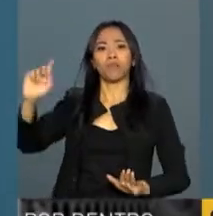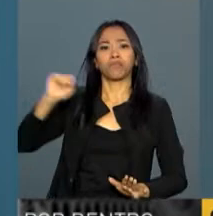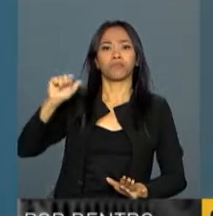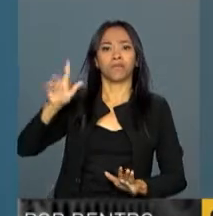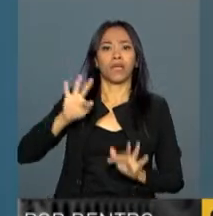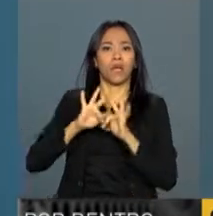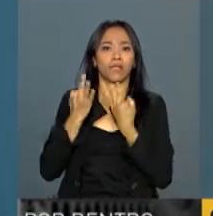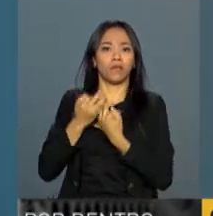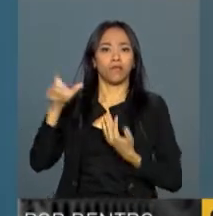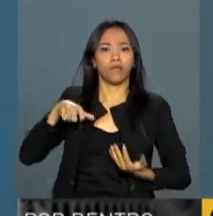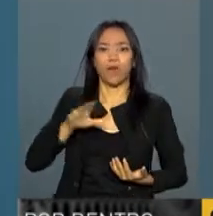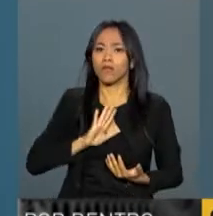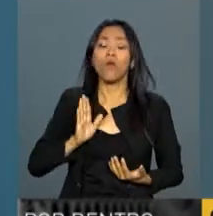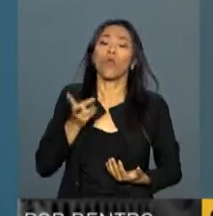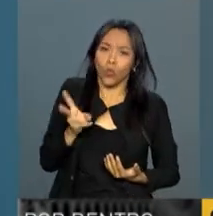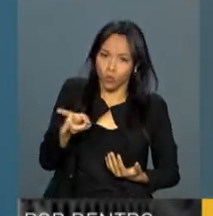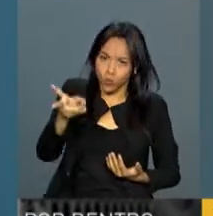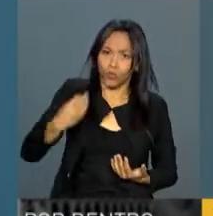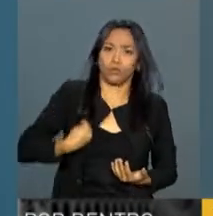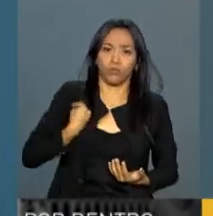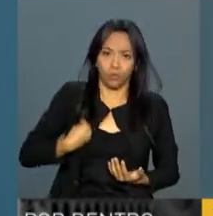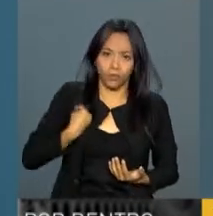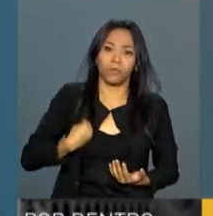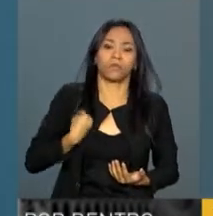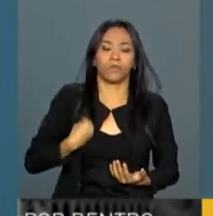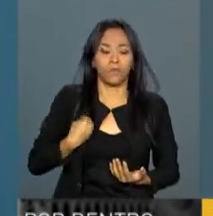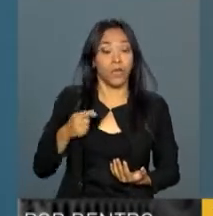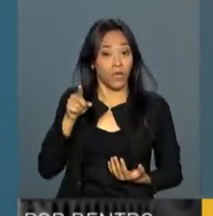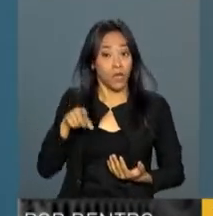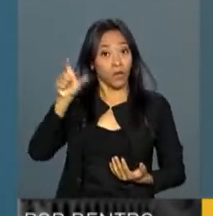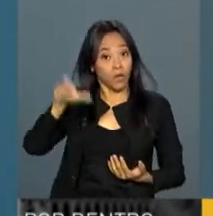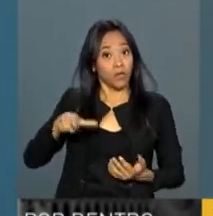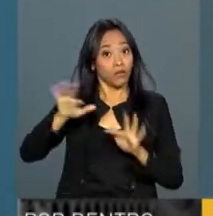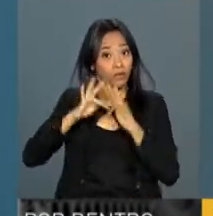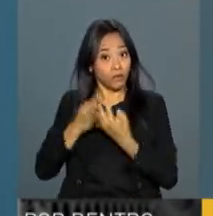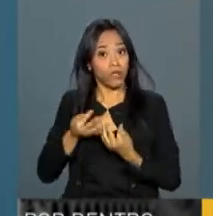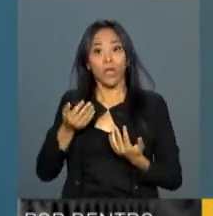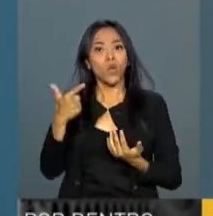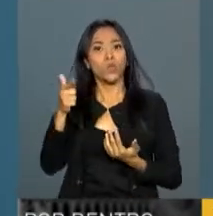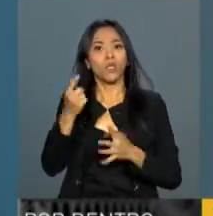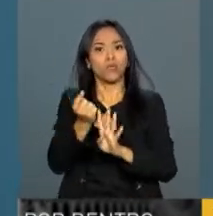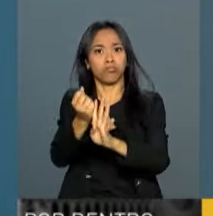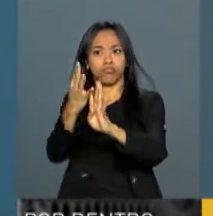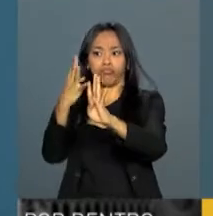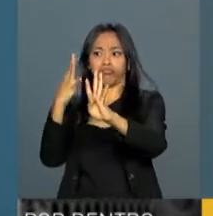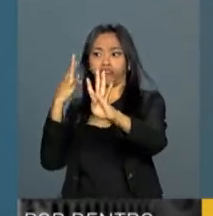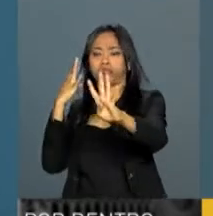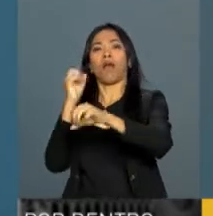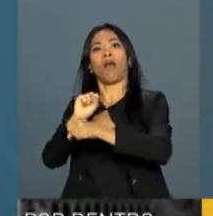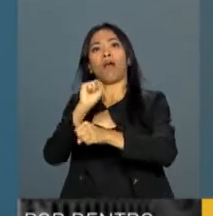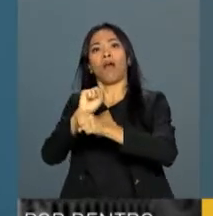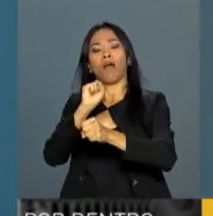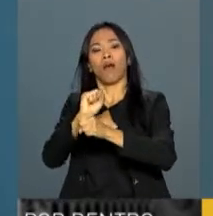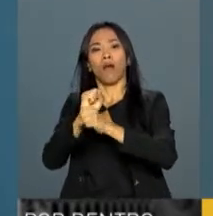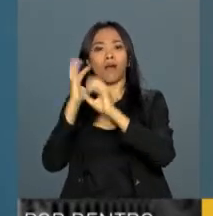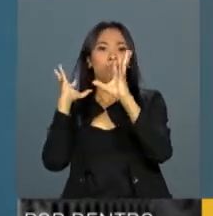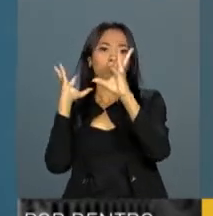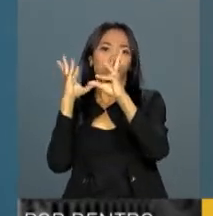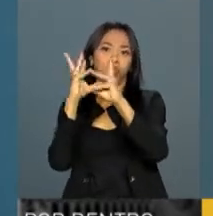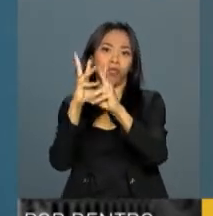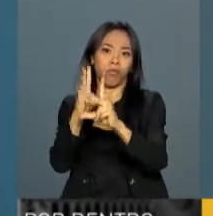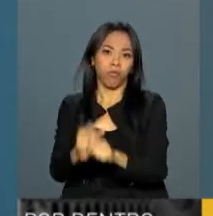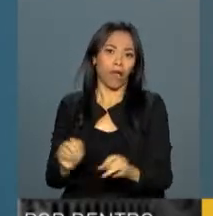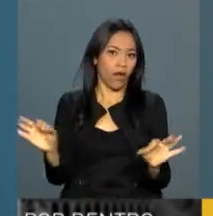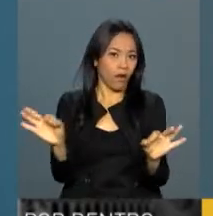família continua existindo aliás o bolsa família está sem fila de espera nós conseguimos um